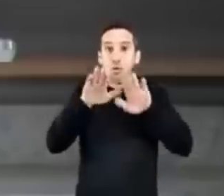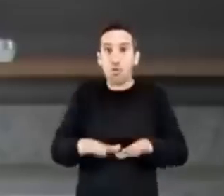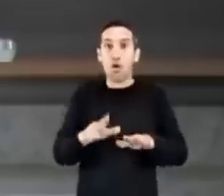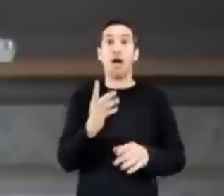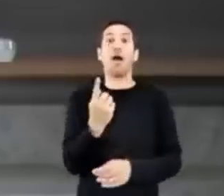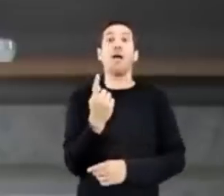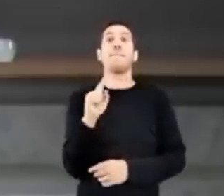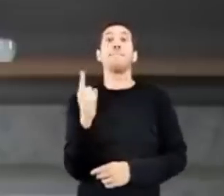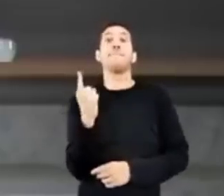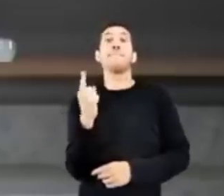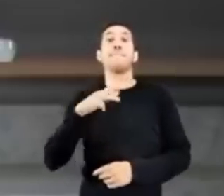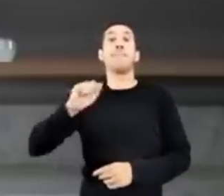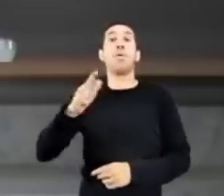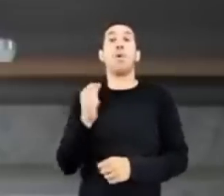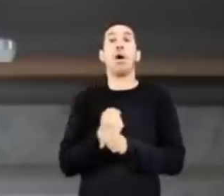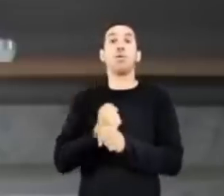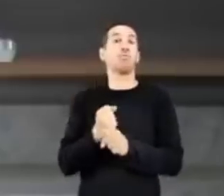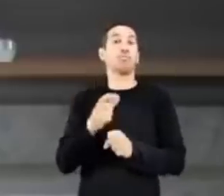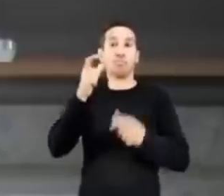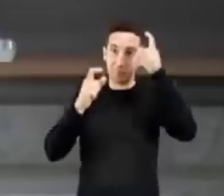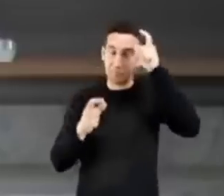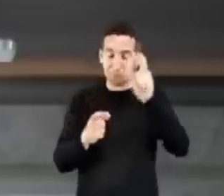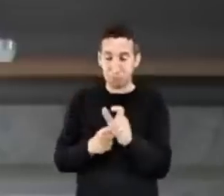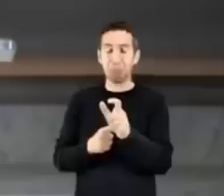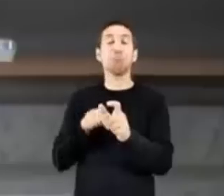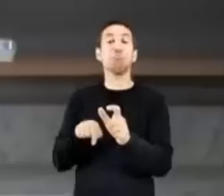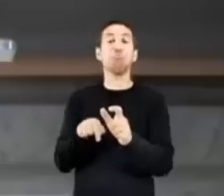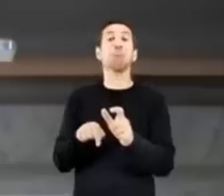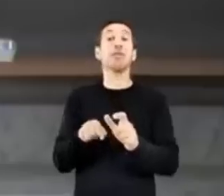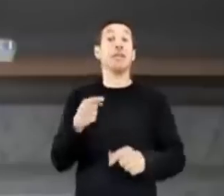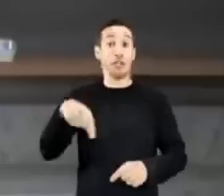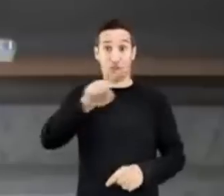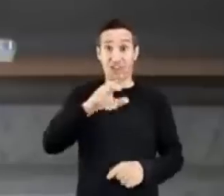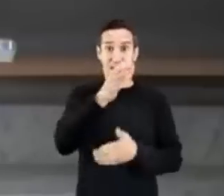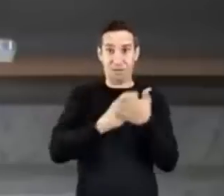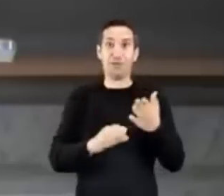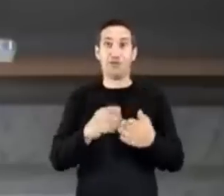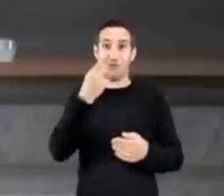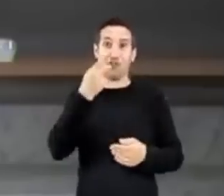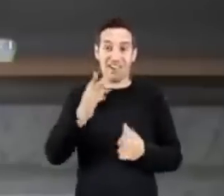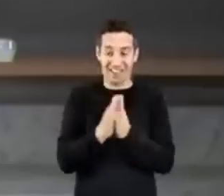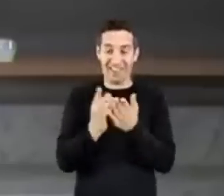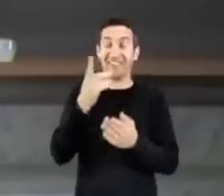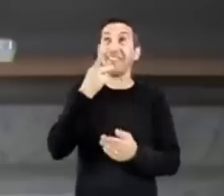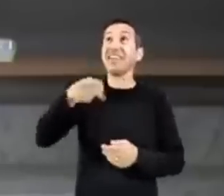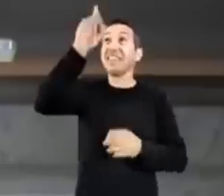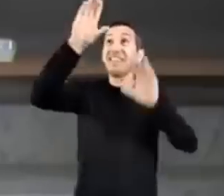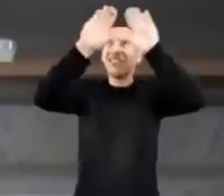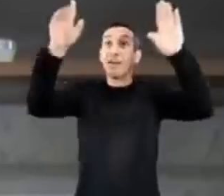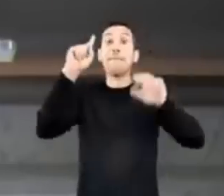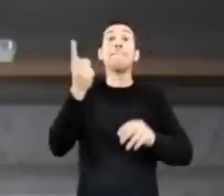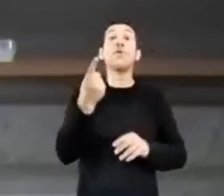reinar com Cristo como diz Apocalipse Capítulo 20 verso 6 reinaremos com Cristo mil anos e esse reinar com Cristo